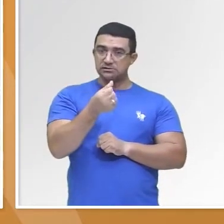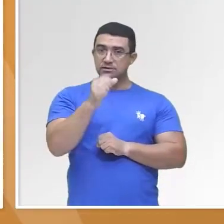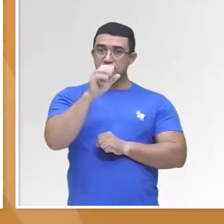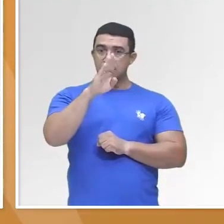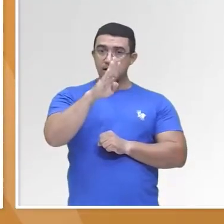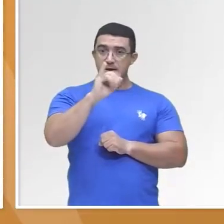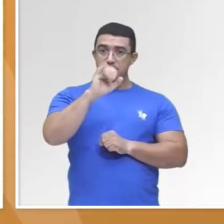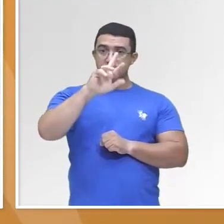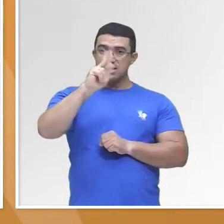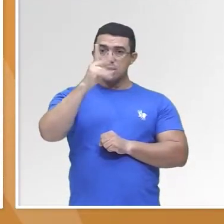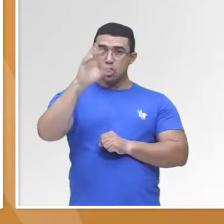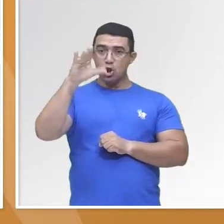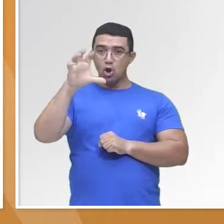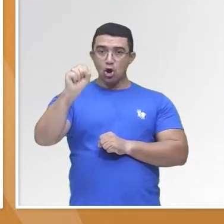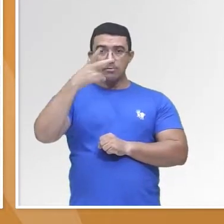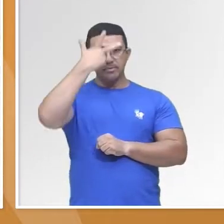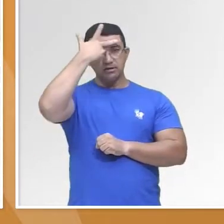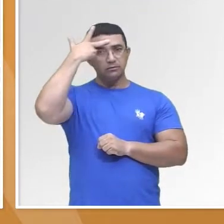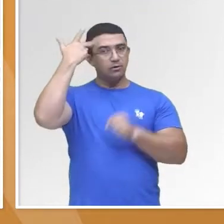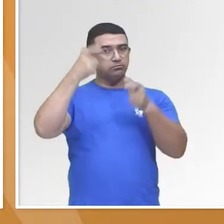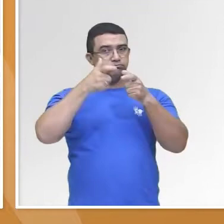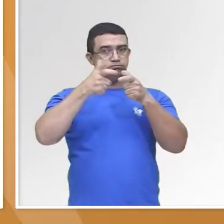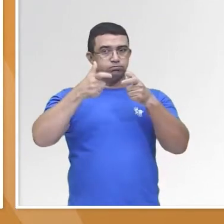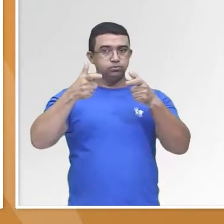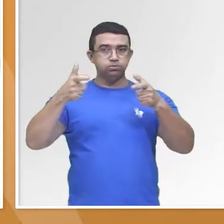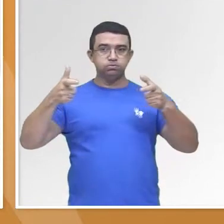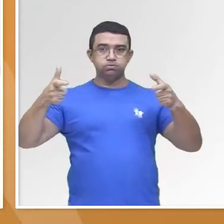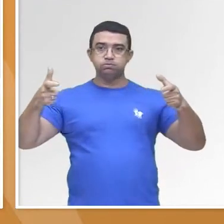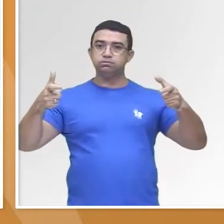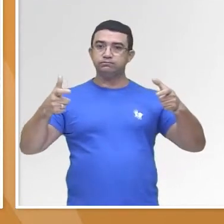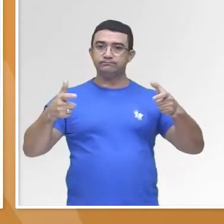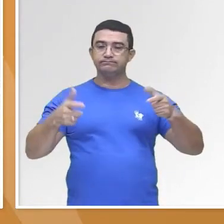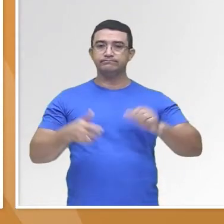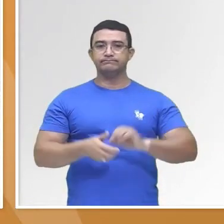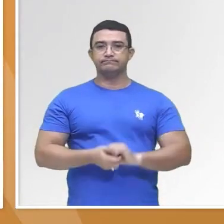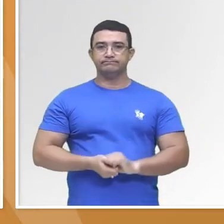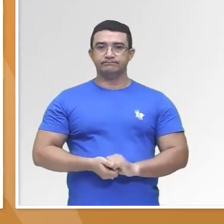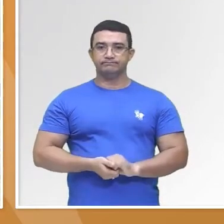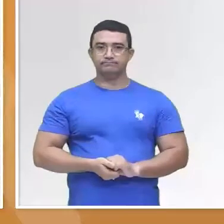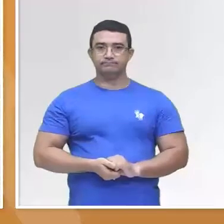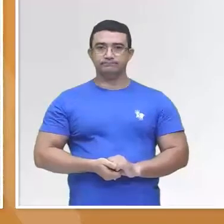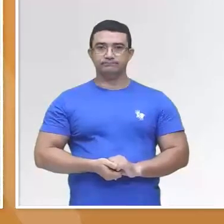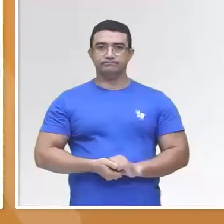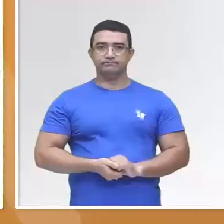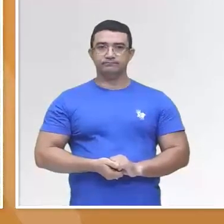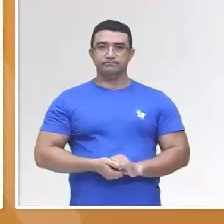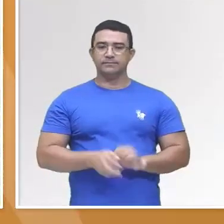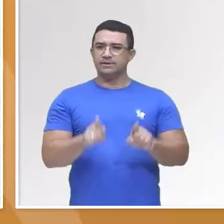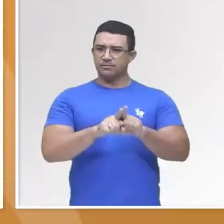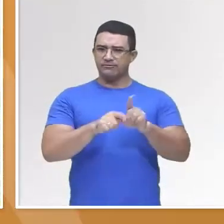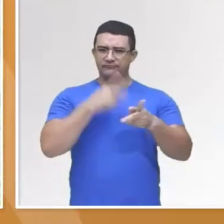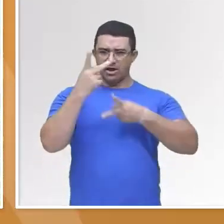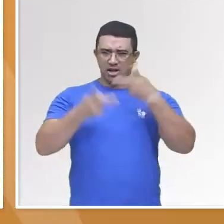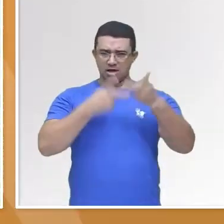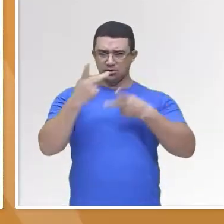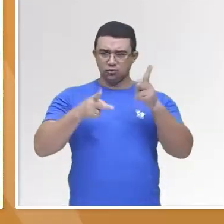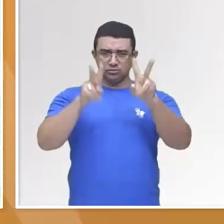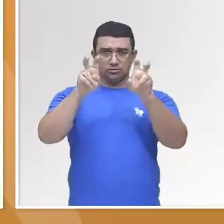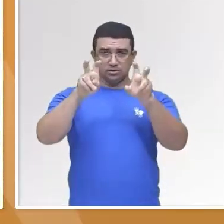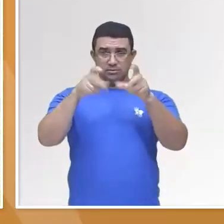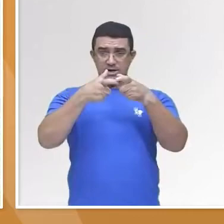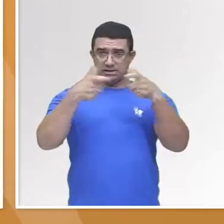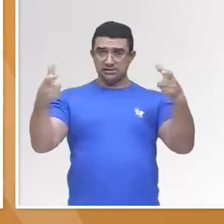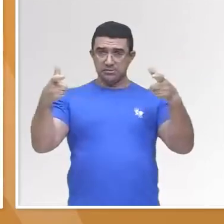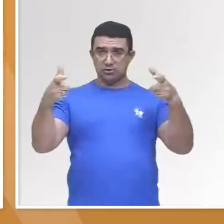em pesquisas, em cálculos matemáticos. Okay? E aí, falando sobre essa questão do crescimento da população